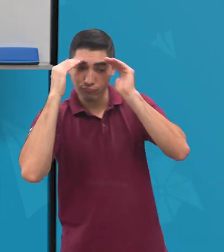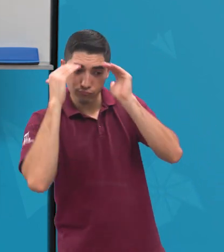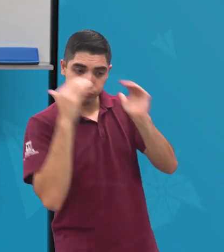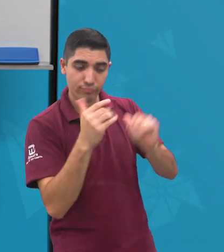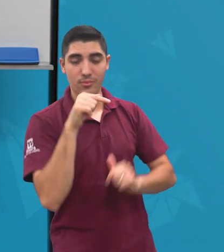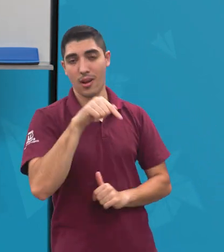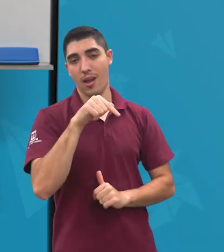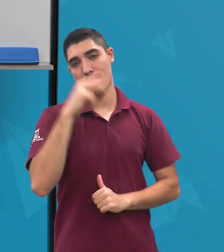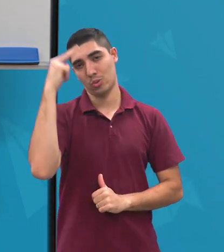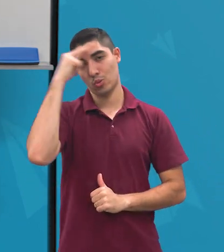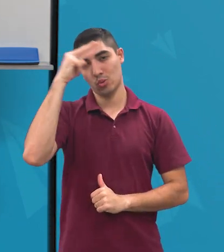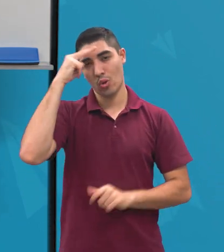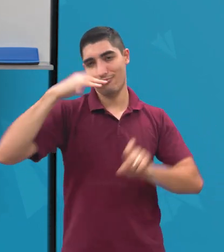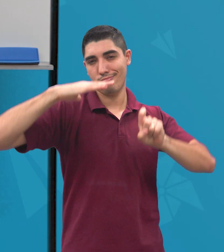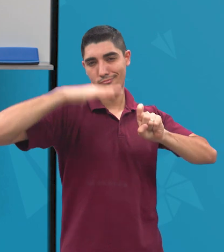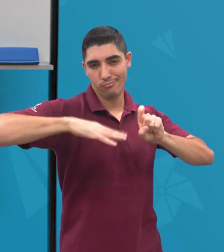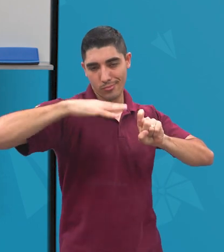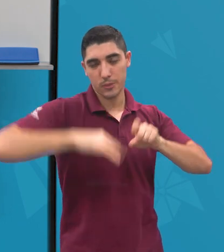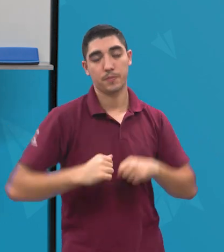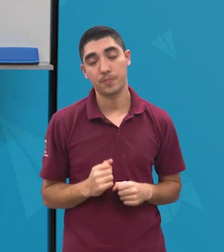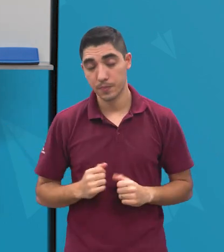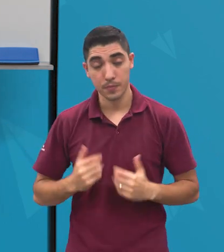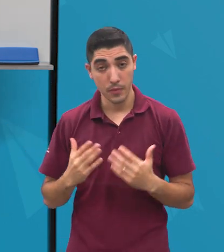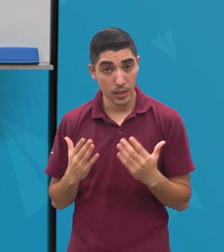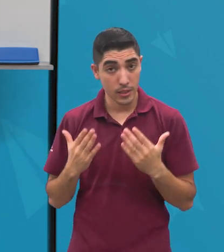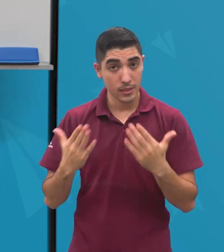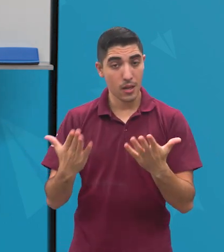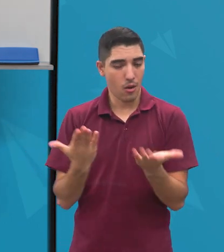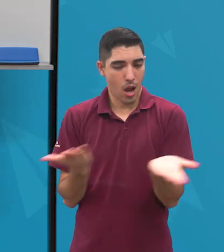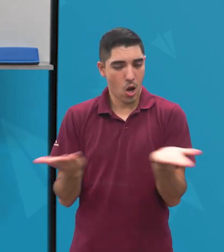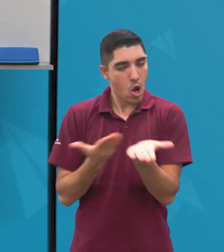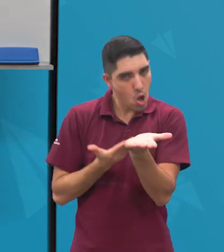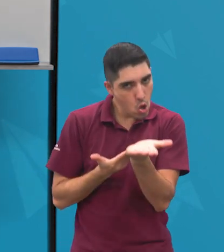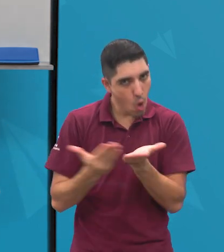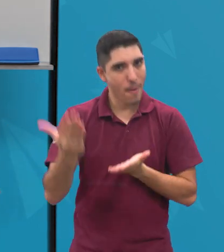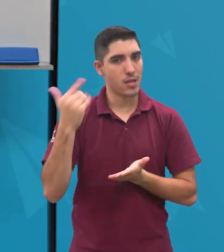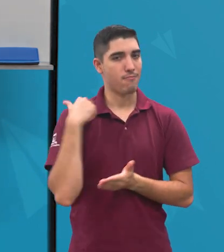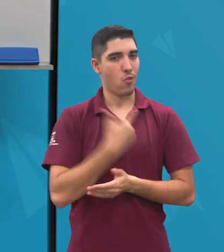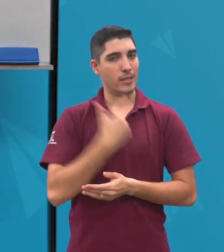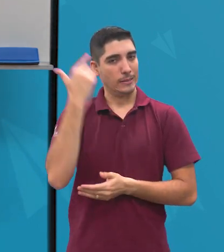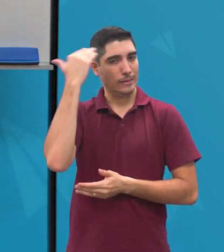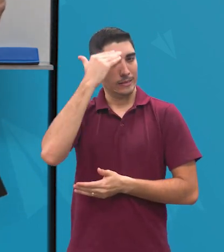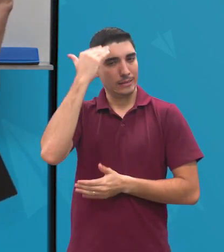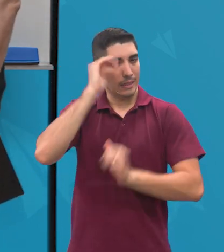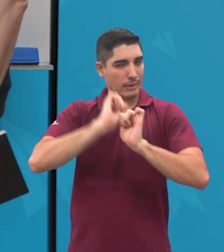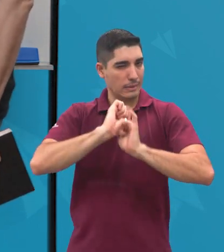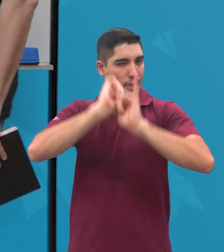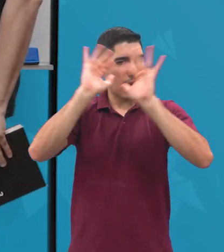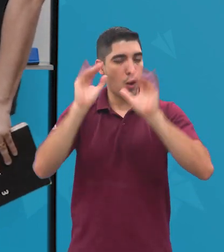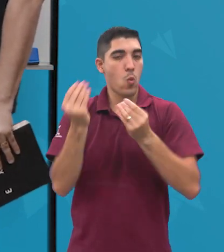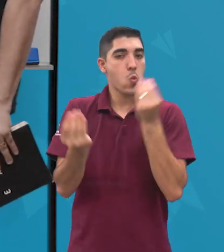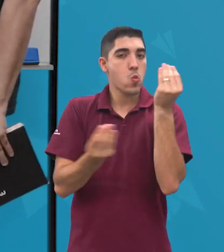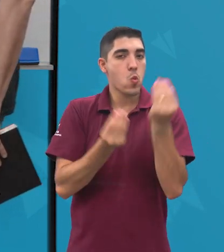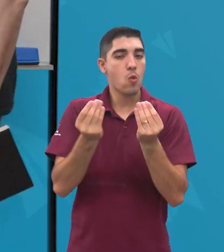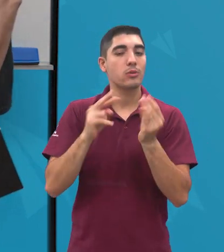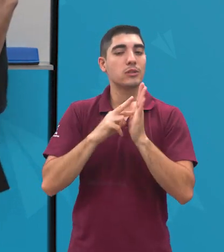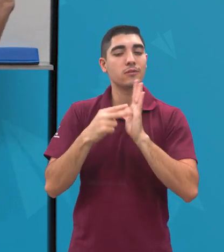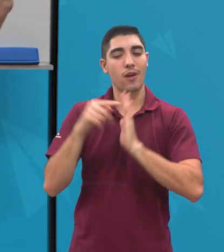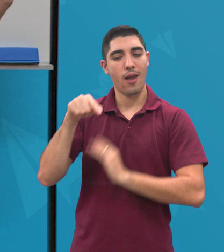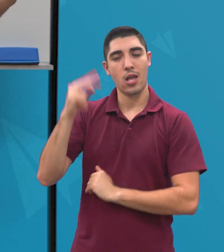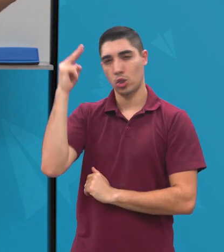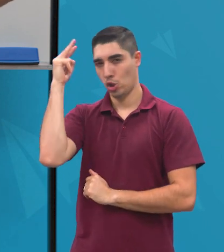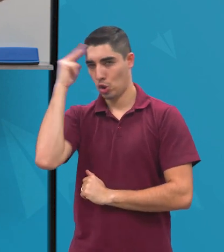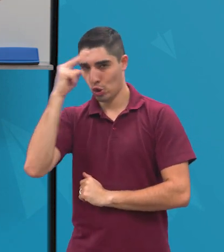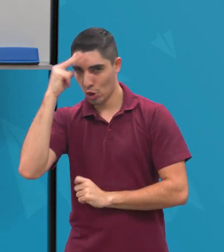para a gente começar uma discussão e uma conversa a respeito de mitologias